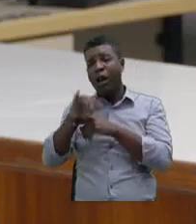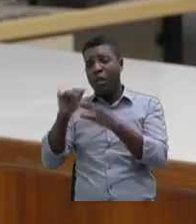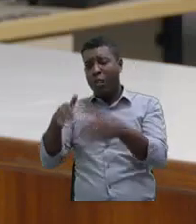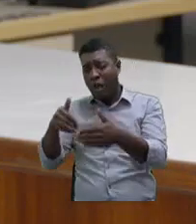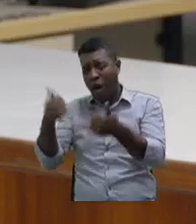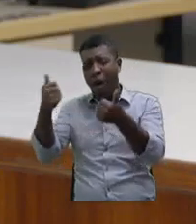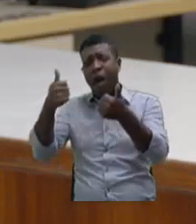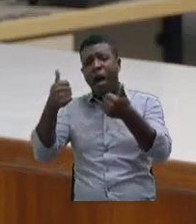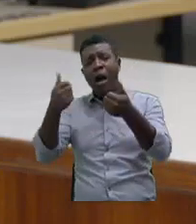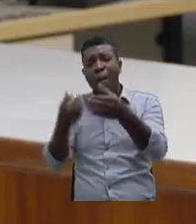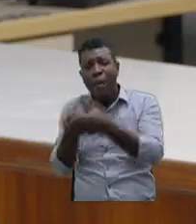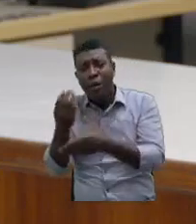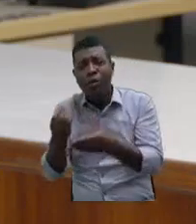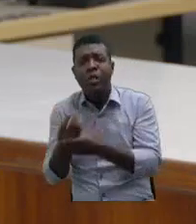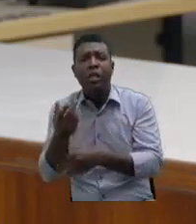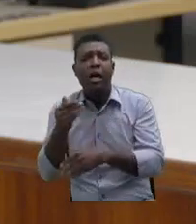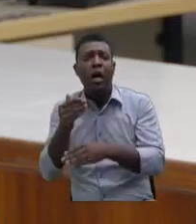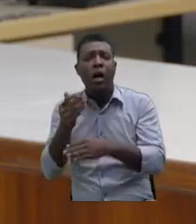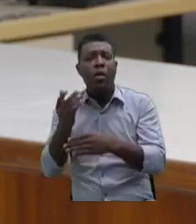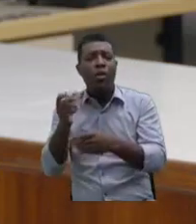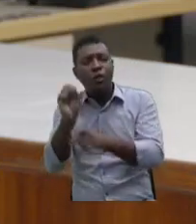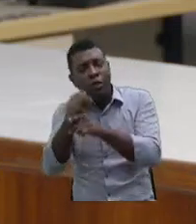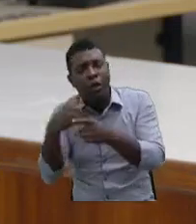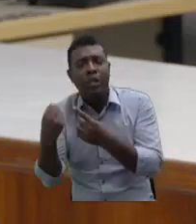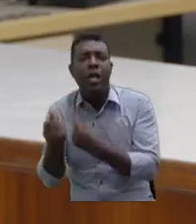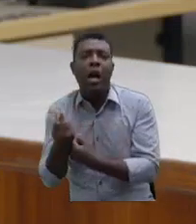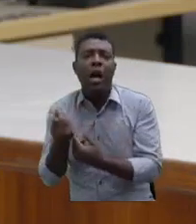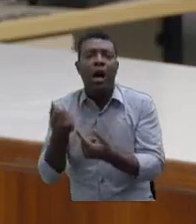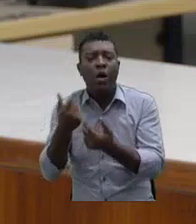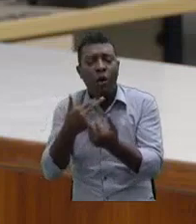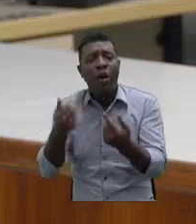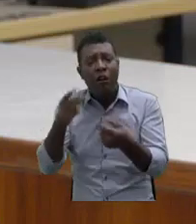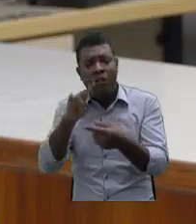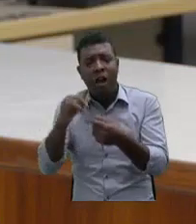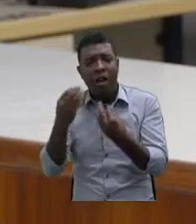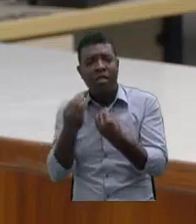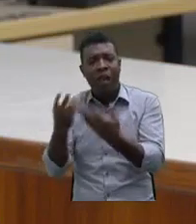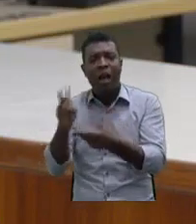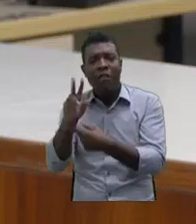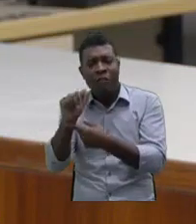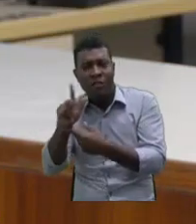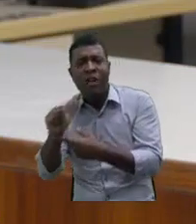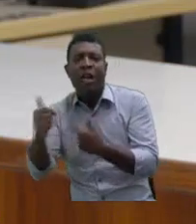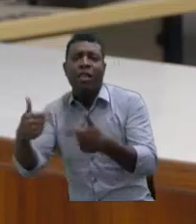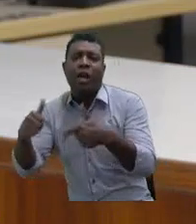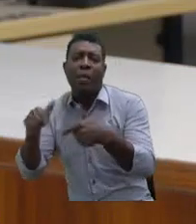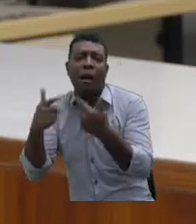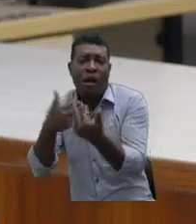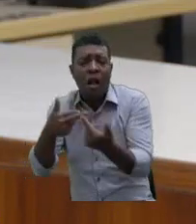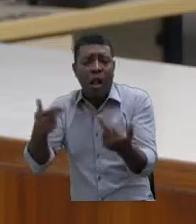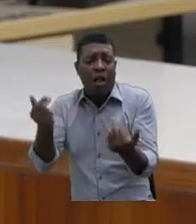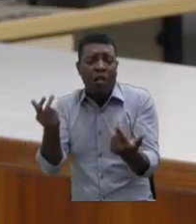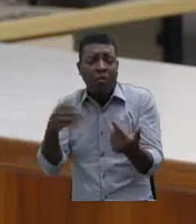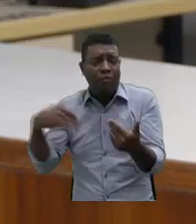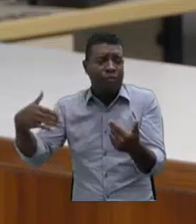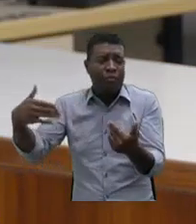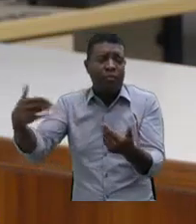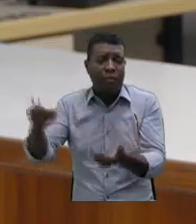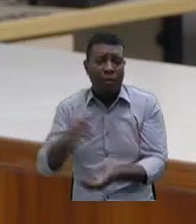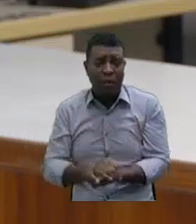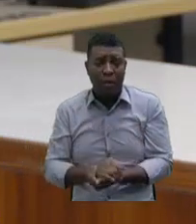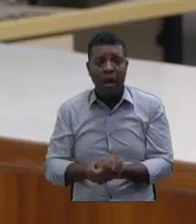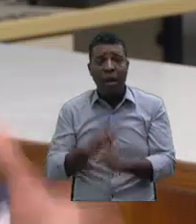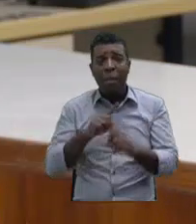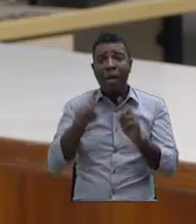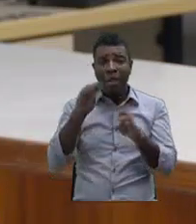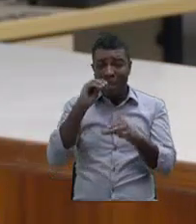social, econômico, sobre diversos aspectos, sobre empregabilidade e por aí vai. Mas, dentro da Secretaria de Cultura,